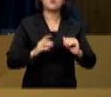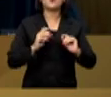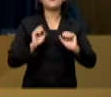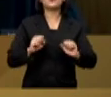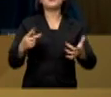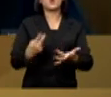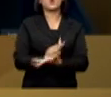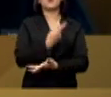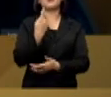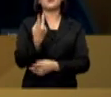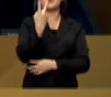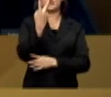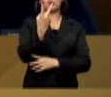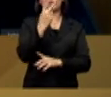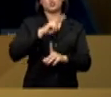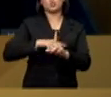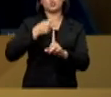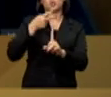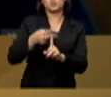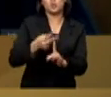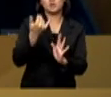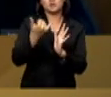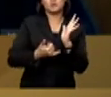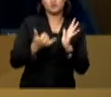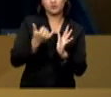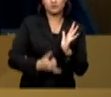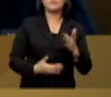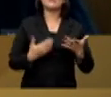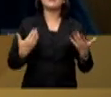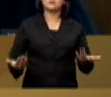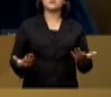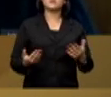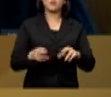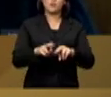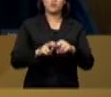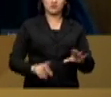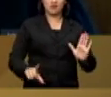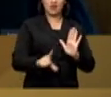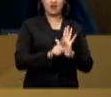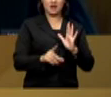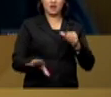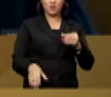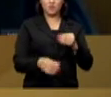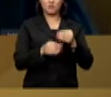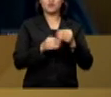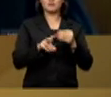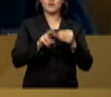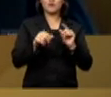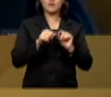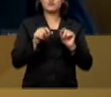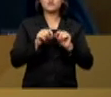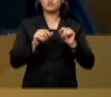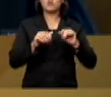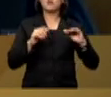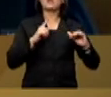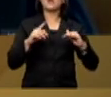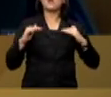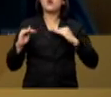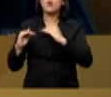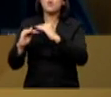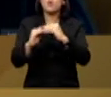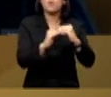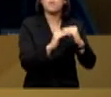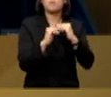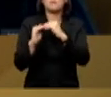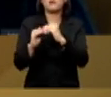bitributação, de modo que caberia à lei complementar uniformizar o tratamento conferido pelos